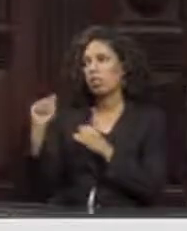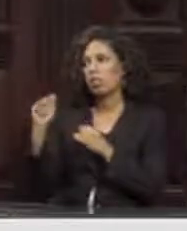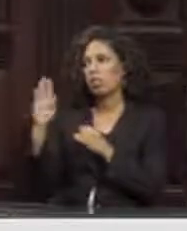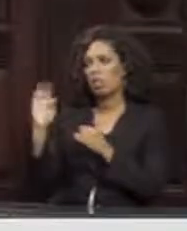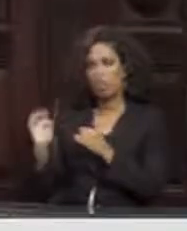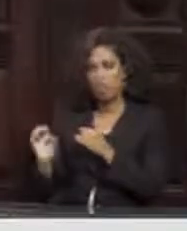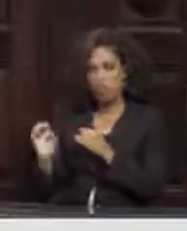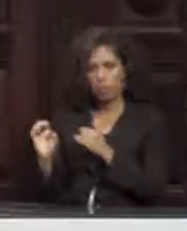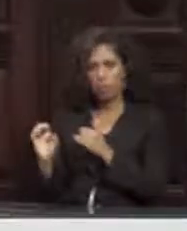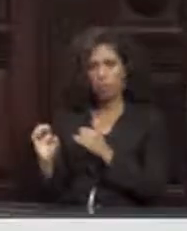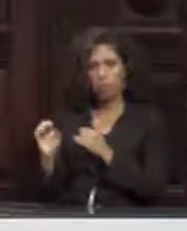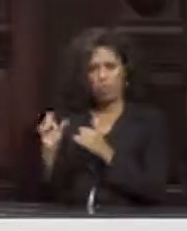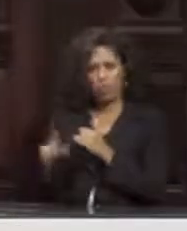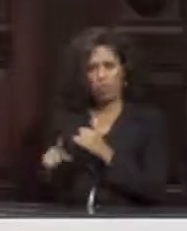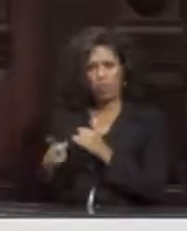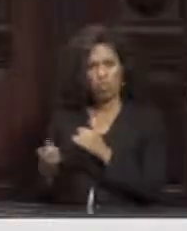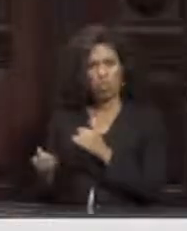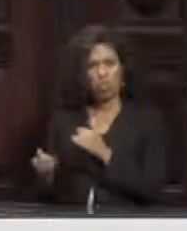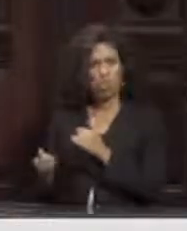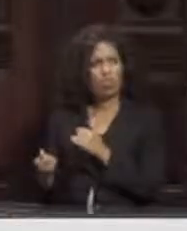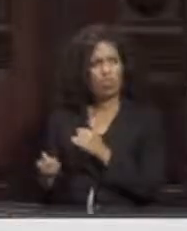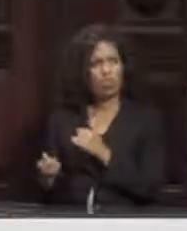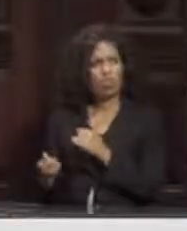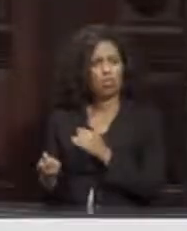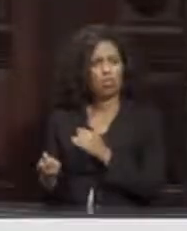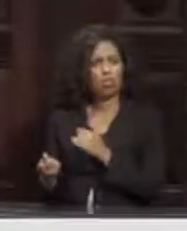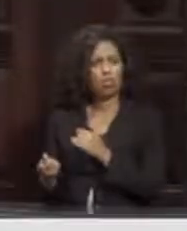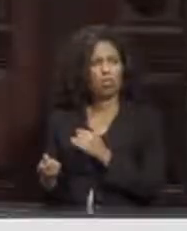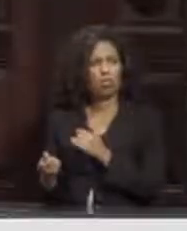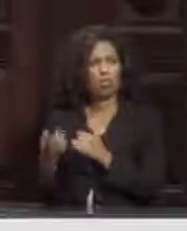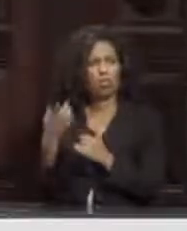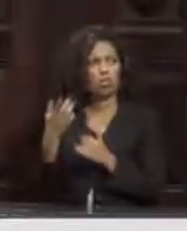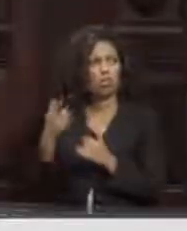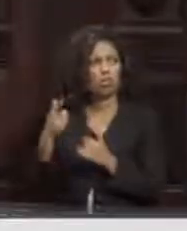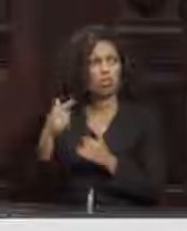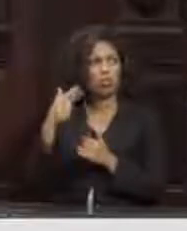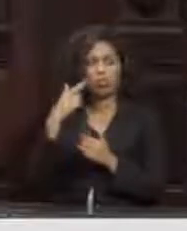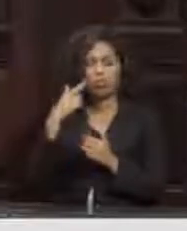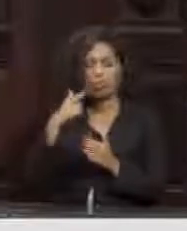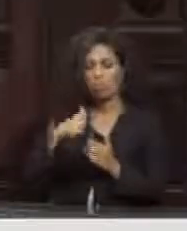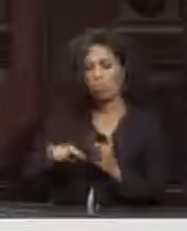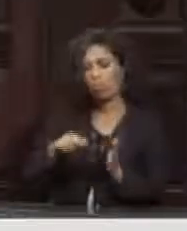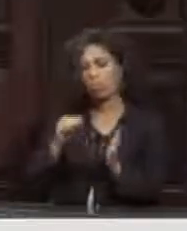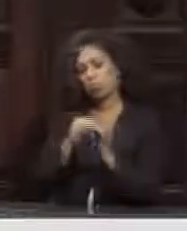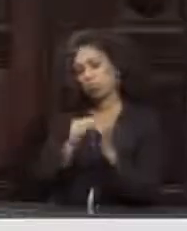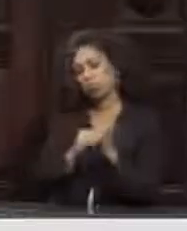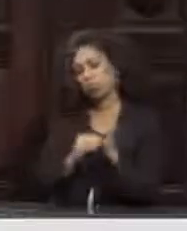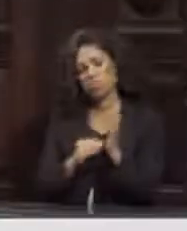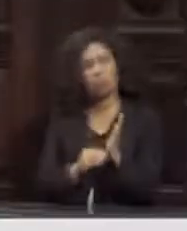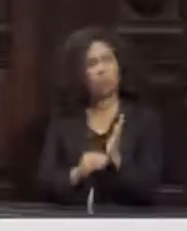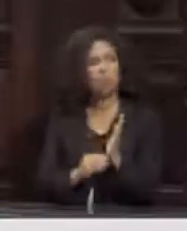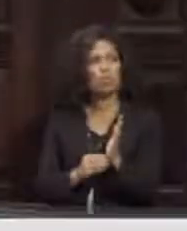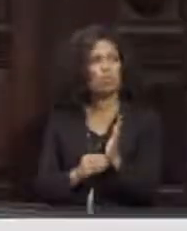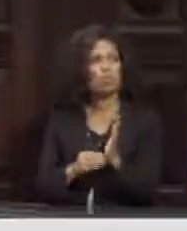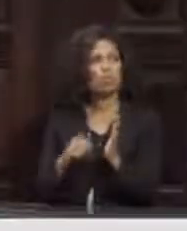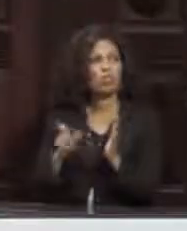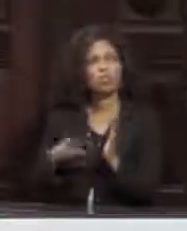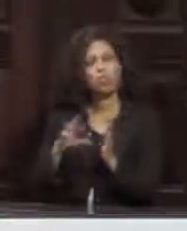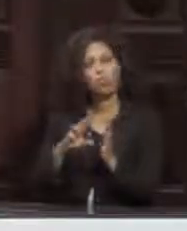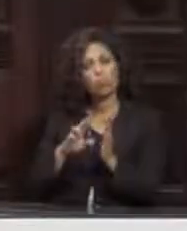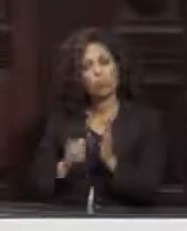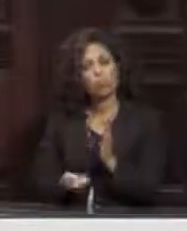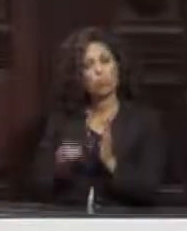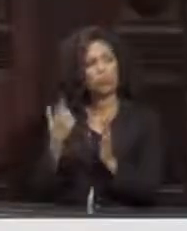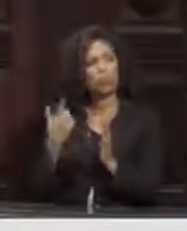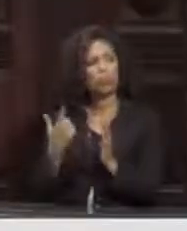privatizar. Então, aqui as coisas vão sendo desnudadas. Mas temos o último,